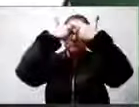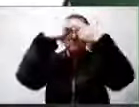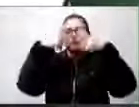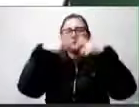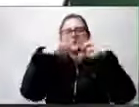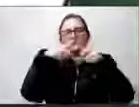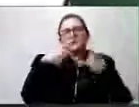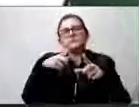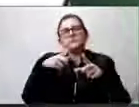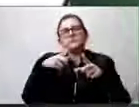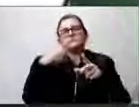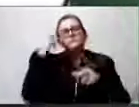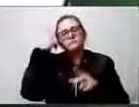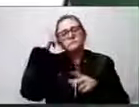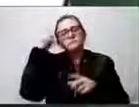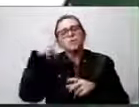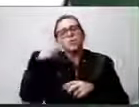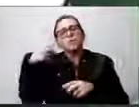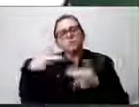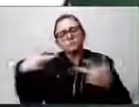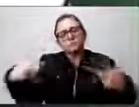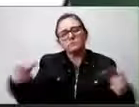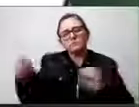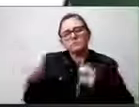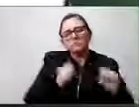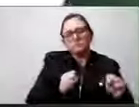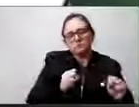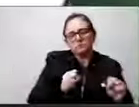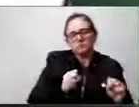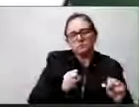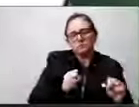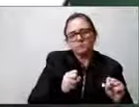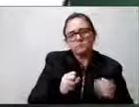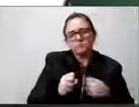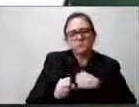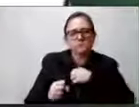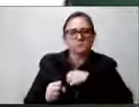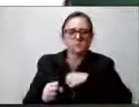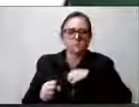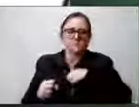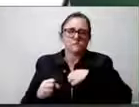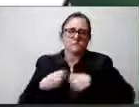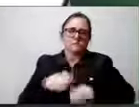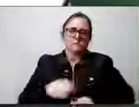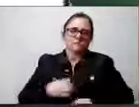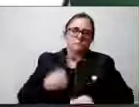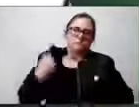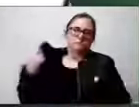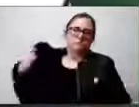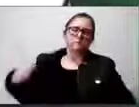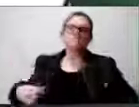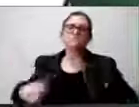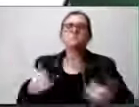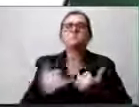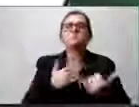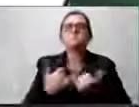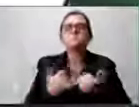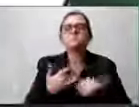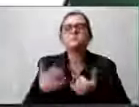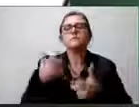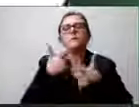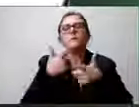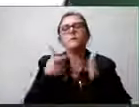vamos considerar outros fatores que poderiam gerar um transtorno temporomandibular, como, por exemplo, o próprio